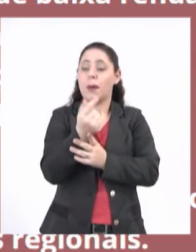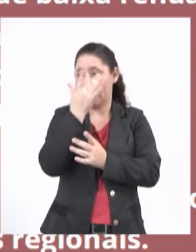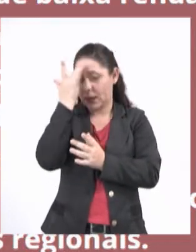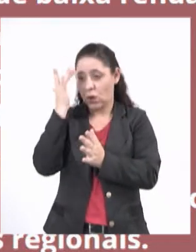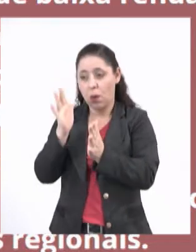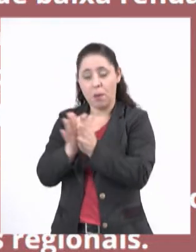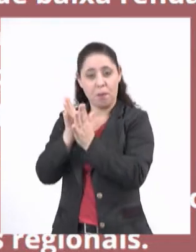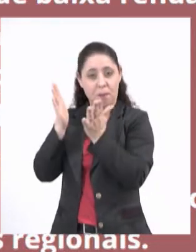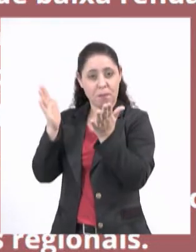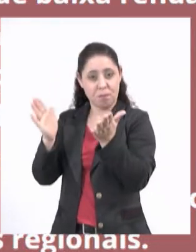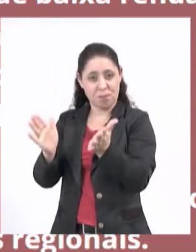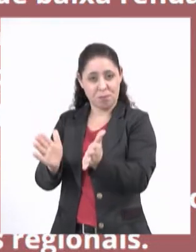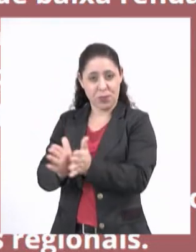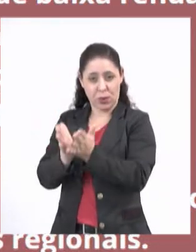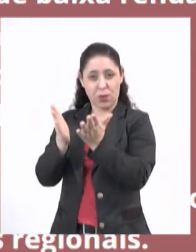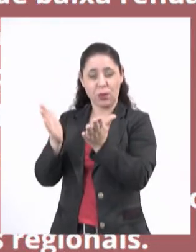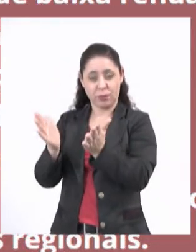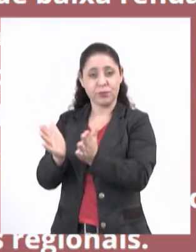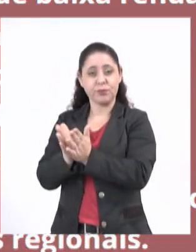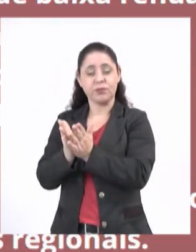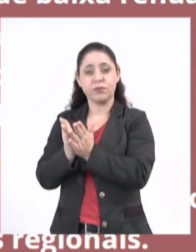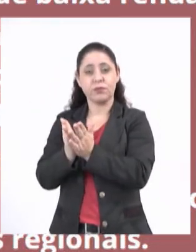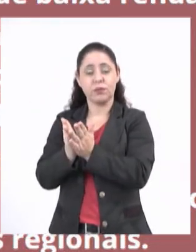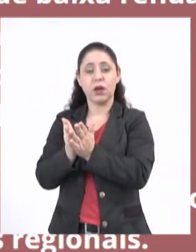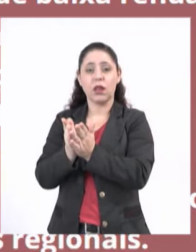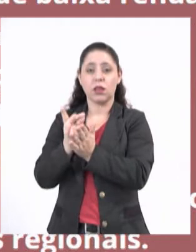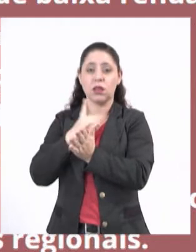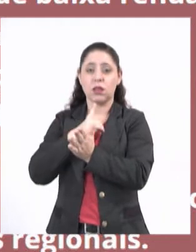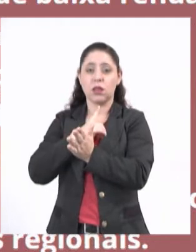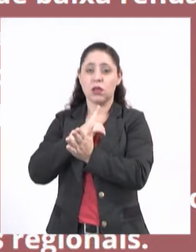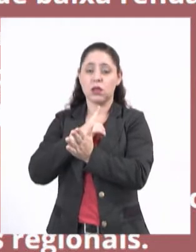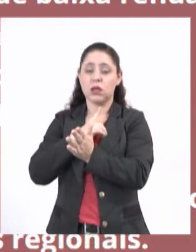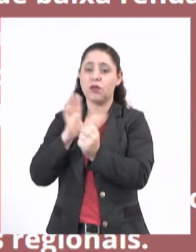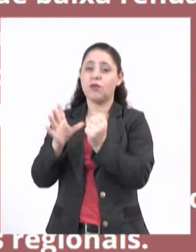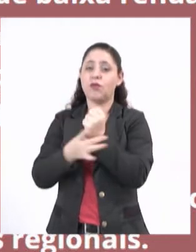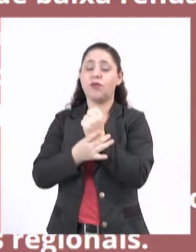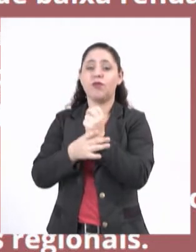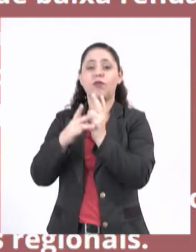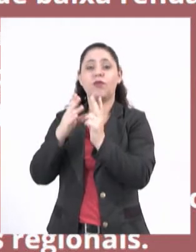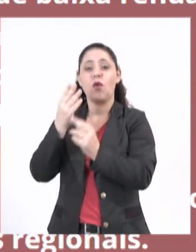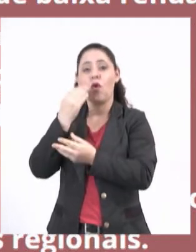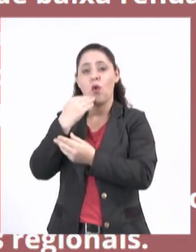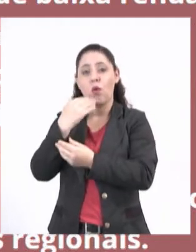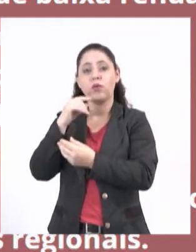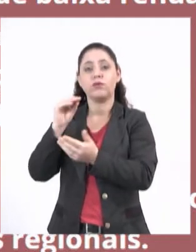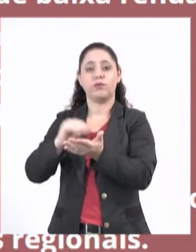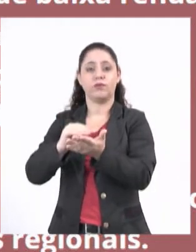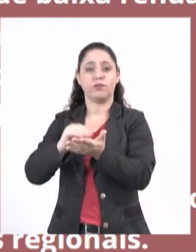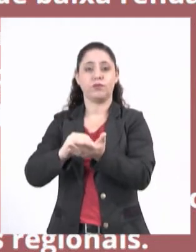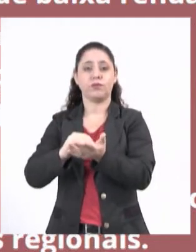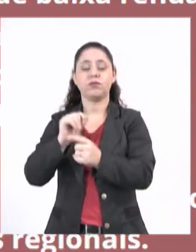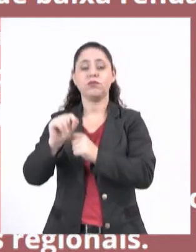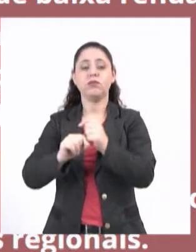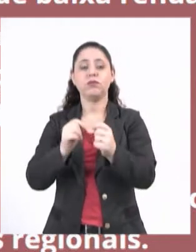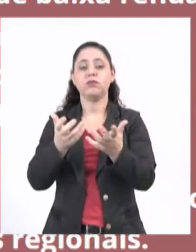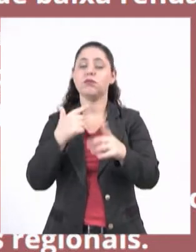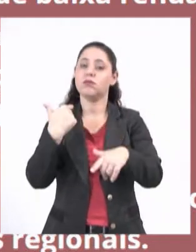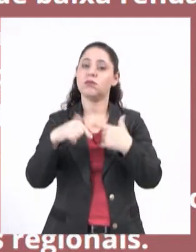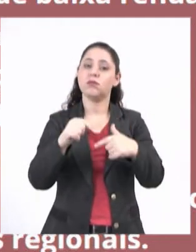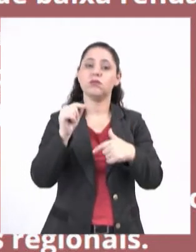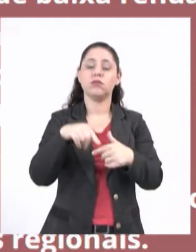renda, vulnerabilizados, né? Em situação de insegurança alimentar e nutricional. Então, a gente quer atender aqui o